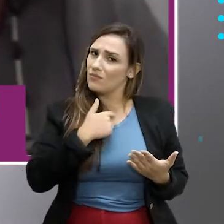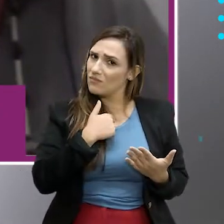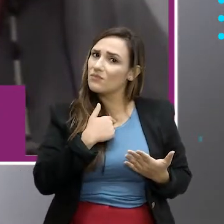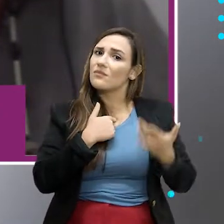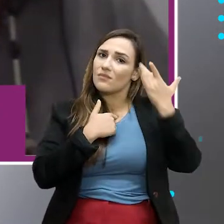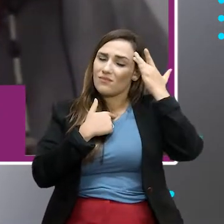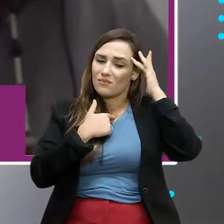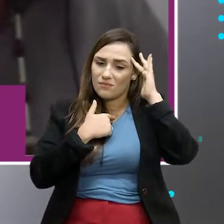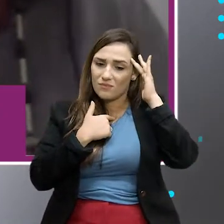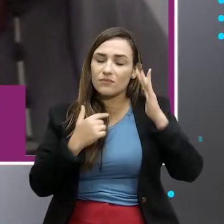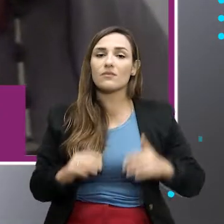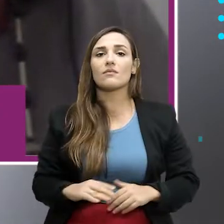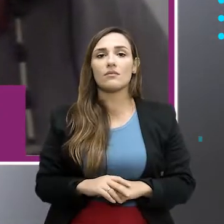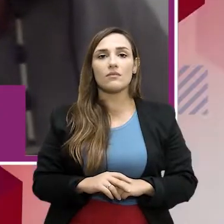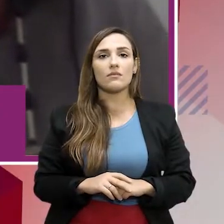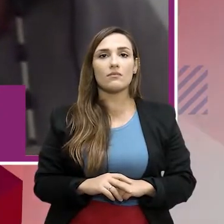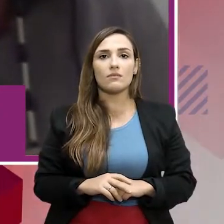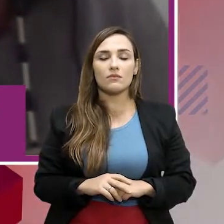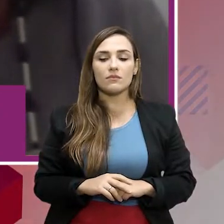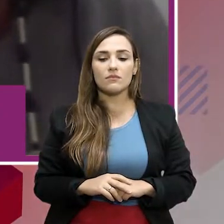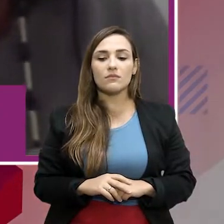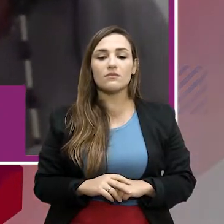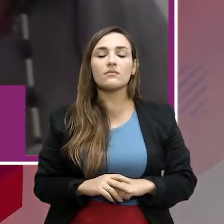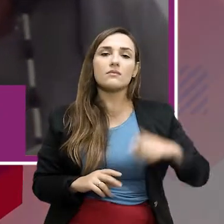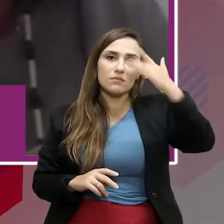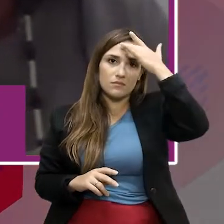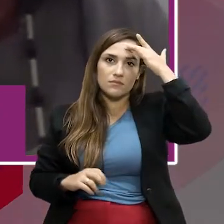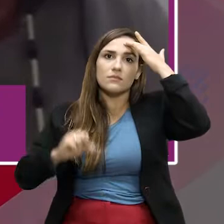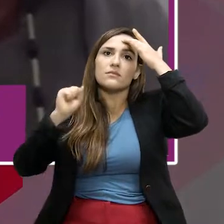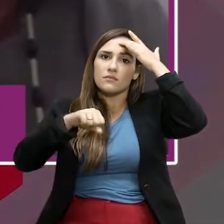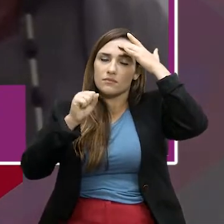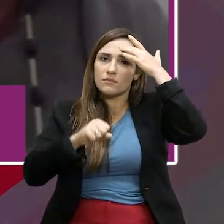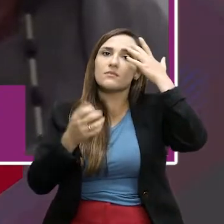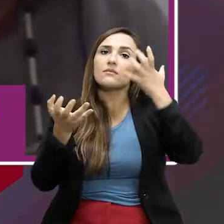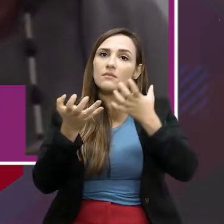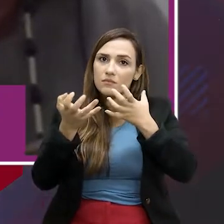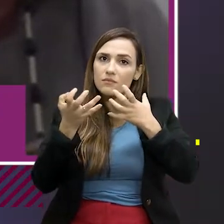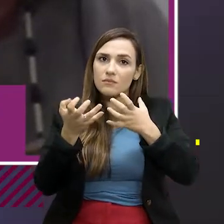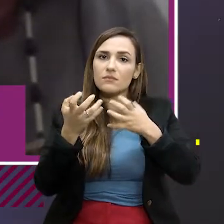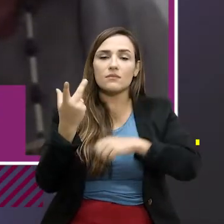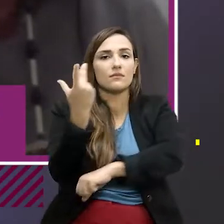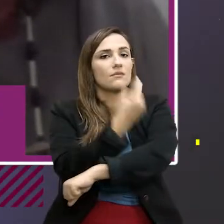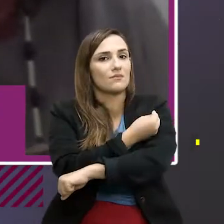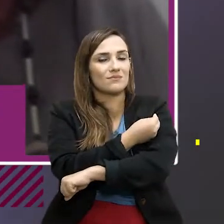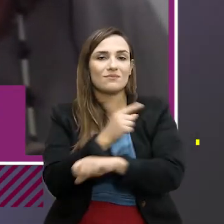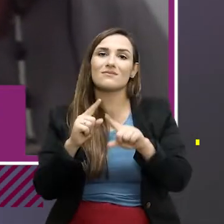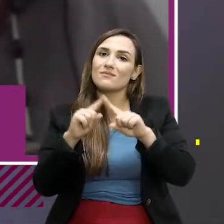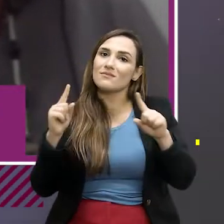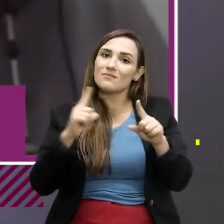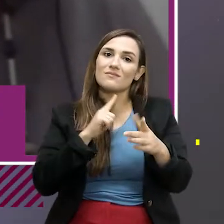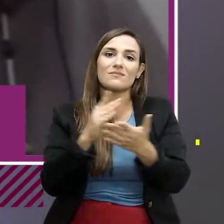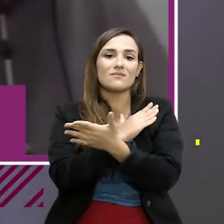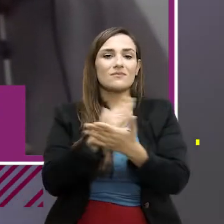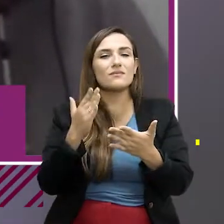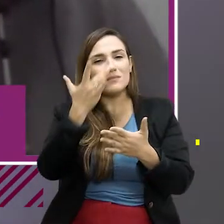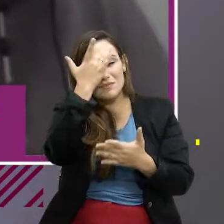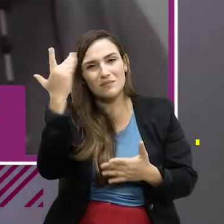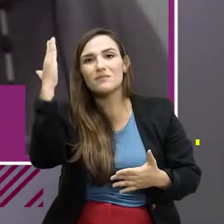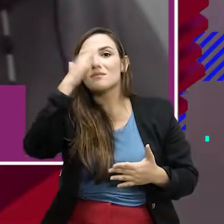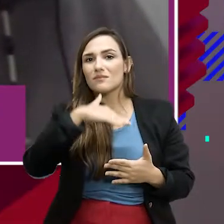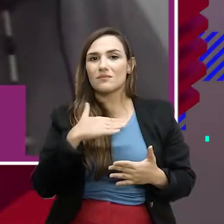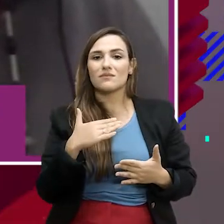nosso país? Eu de verdade acho que a maior parte das pessoas é favorável ao controle